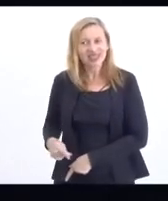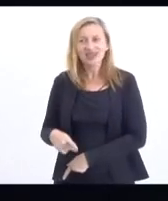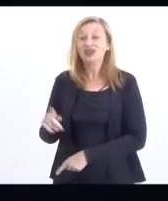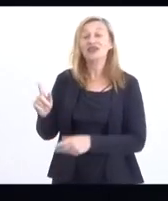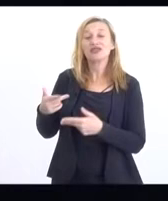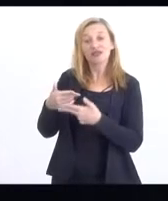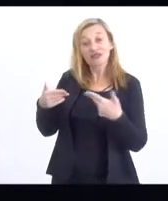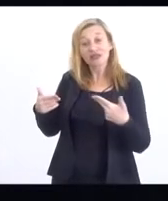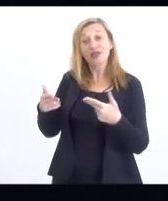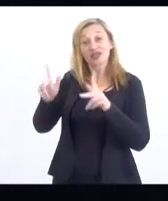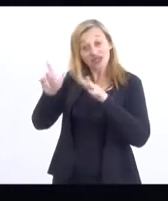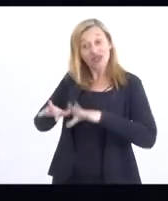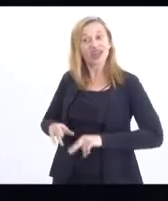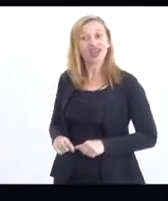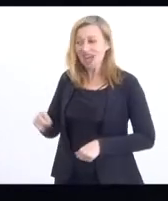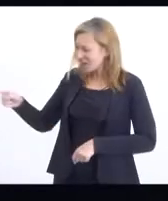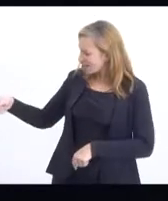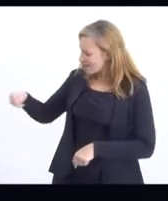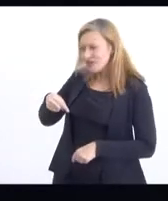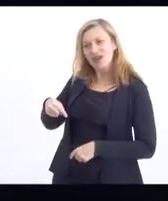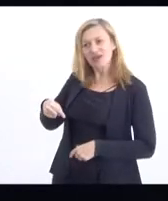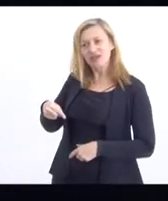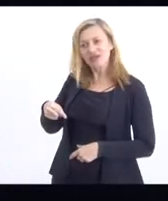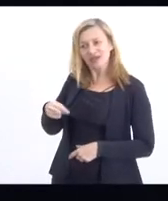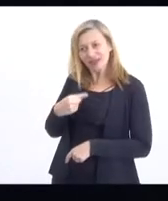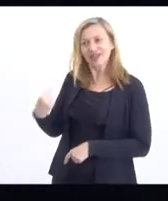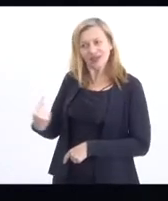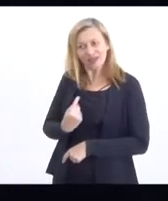coisa diferente. Ele veio até nós.